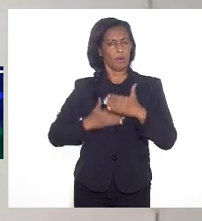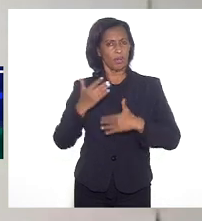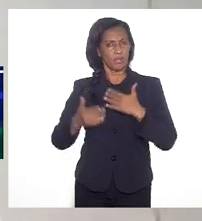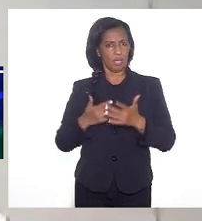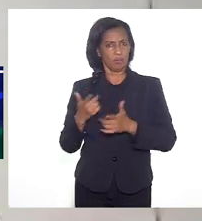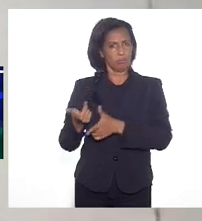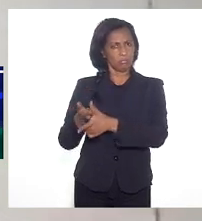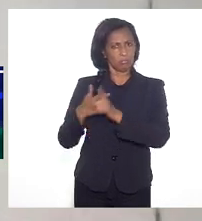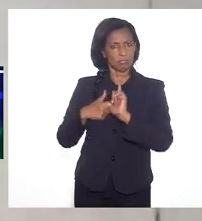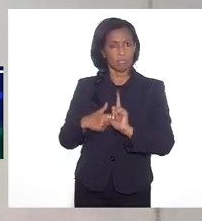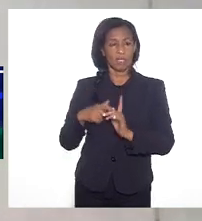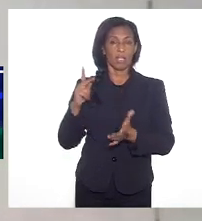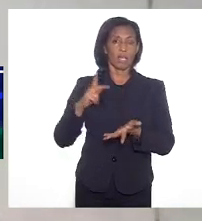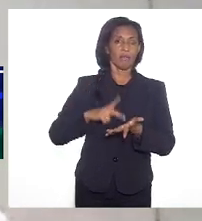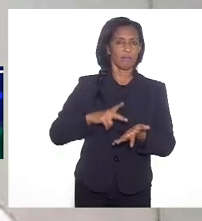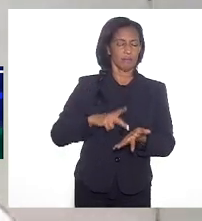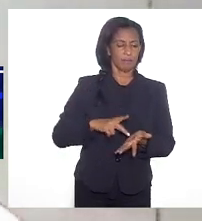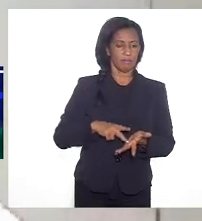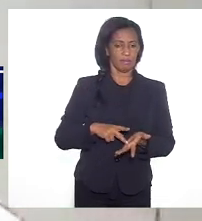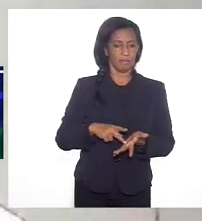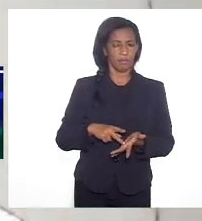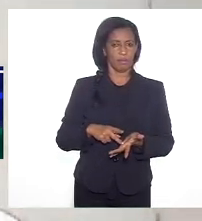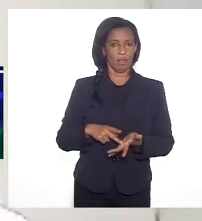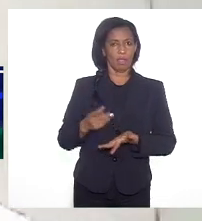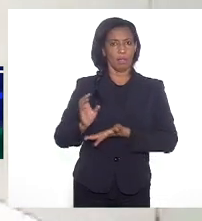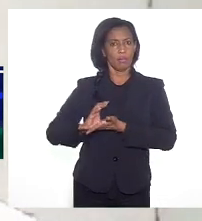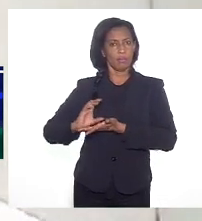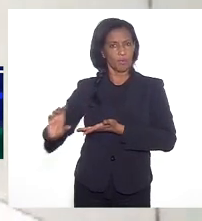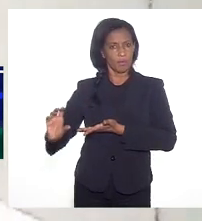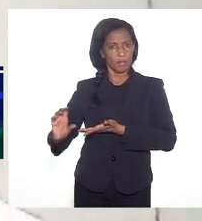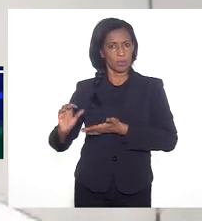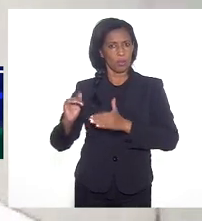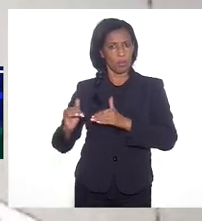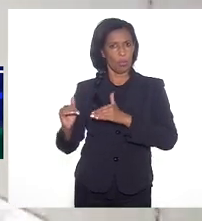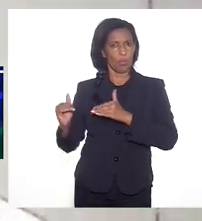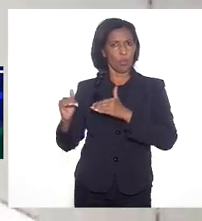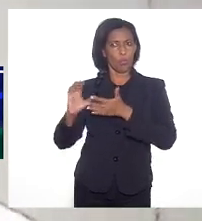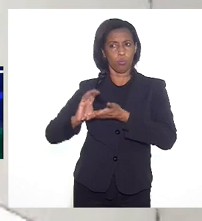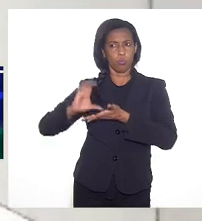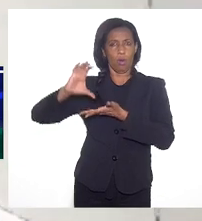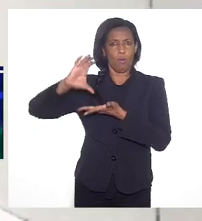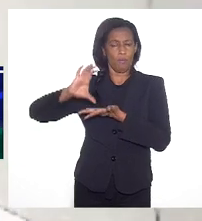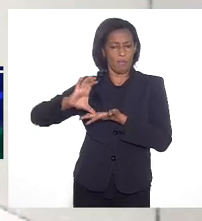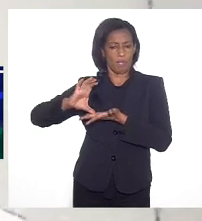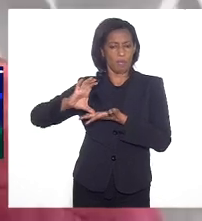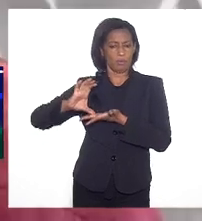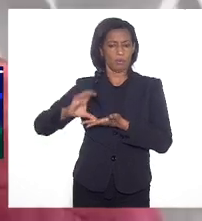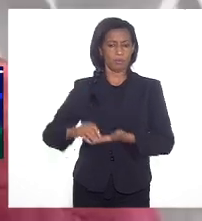rombos que na verdade financiou um aumento do endividamento do Estado